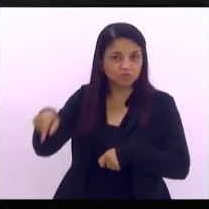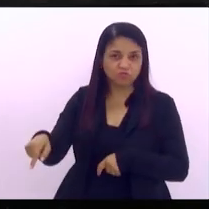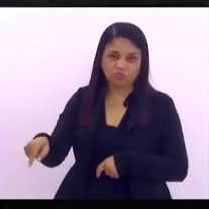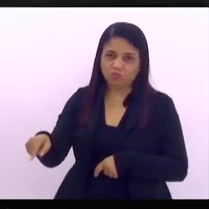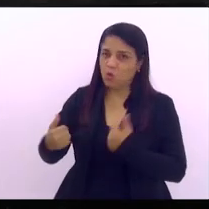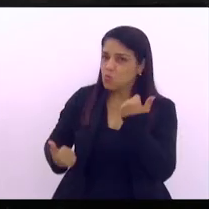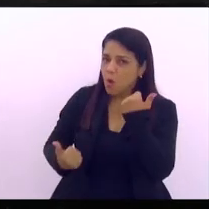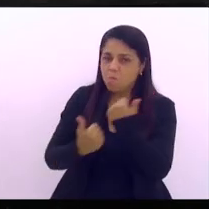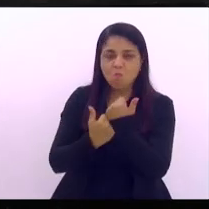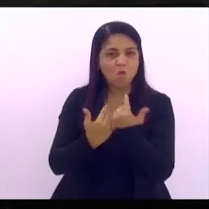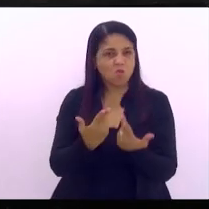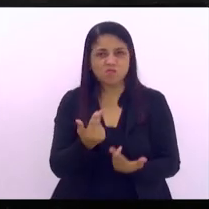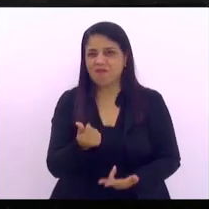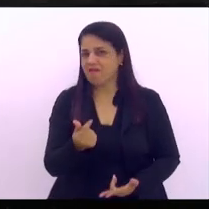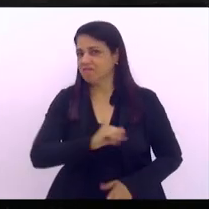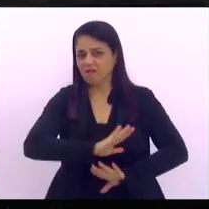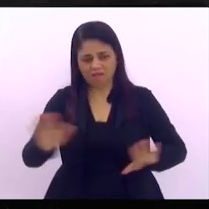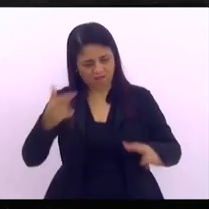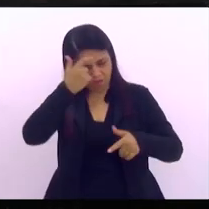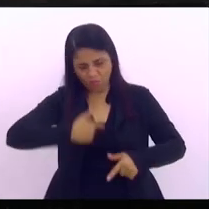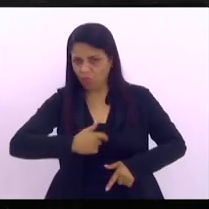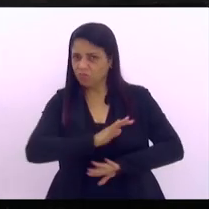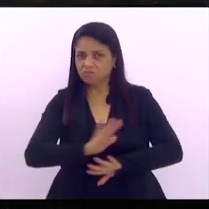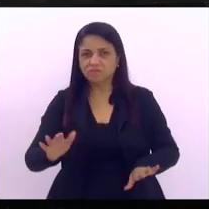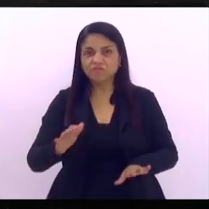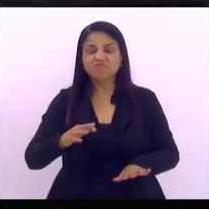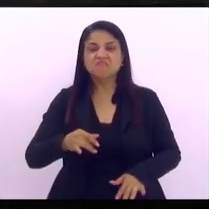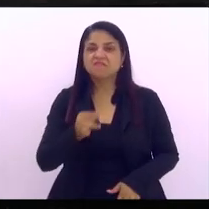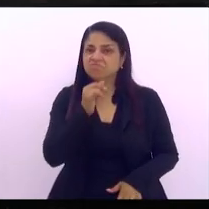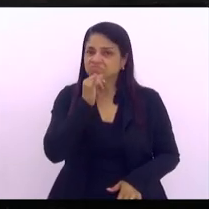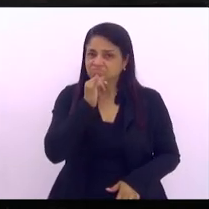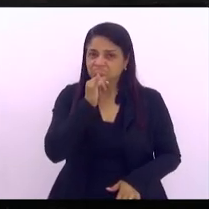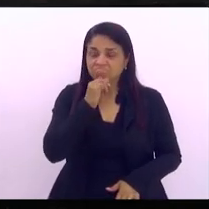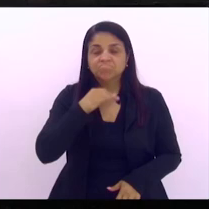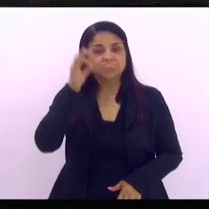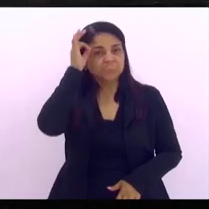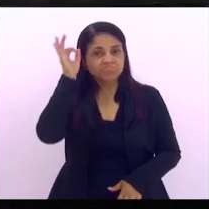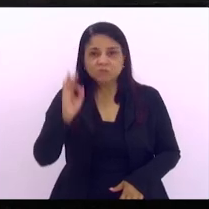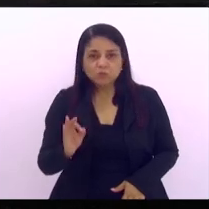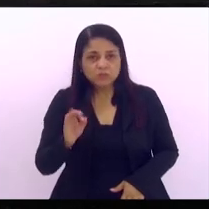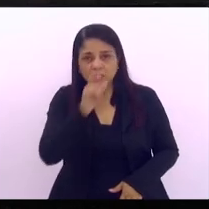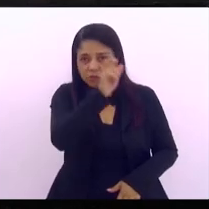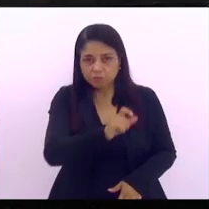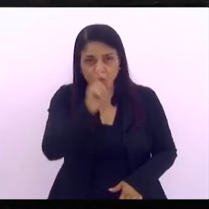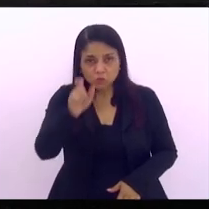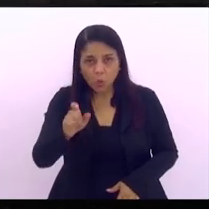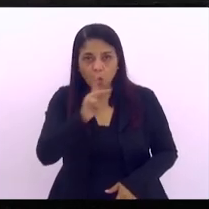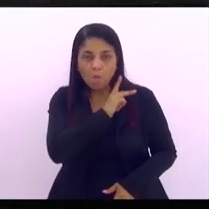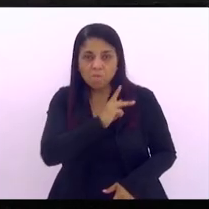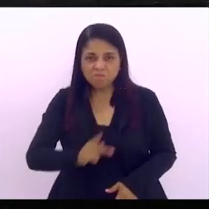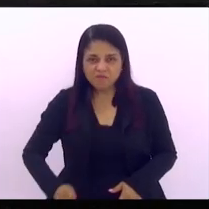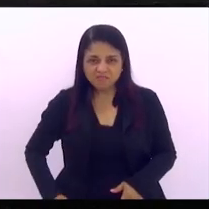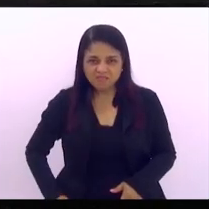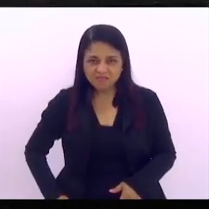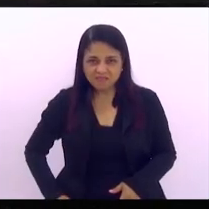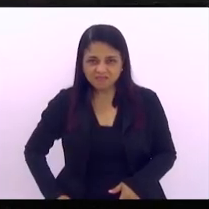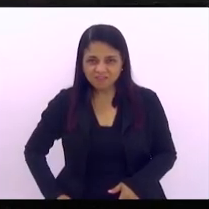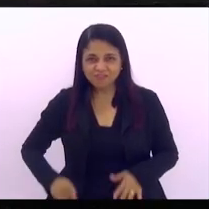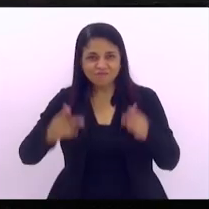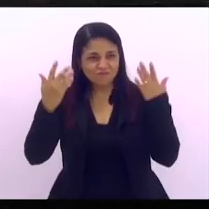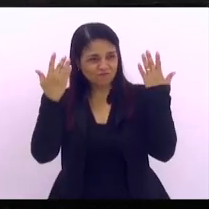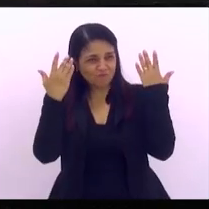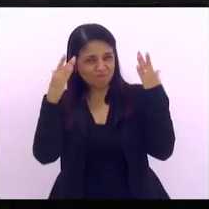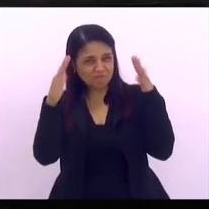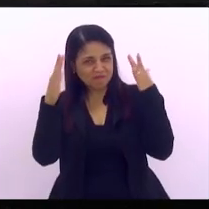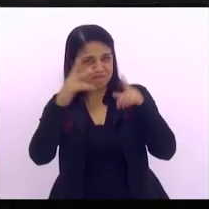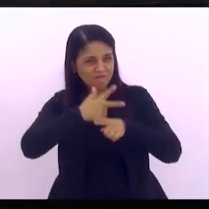vocês. Infelizmente, as pessoas não entendem que ter um presidente que foi parabenizado na